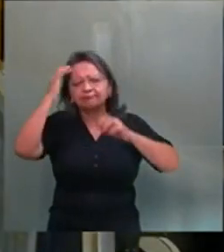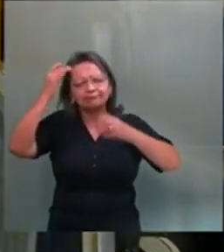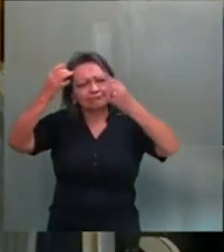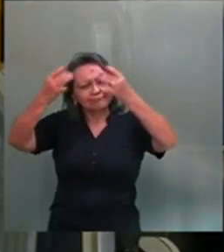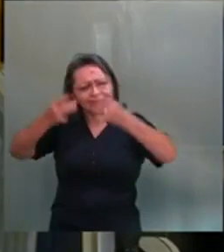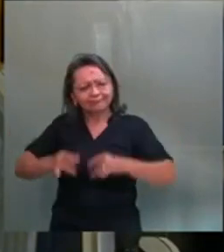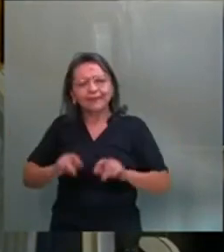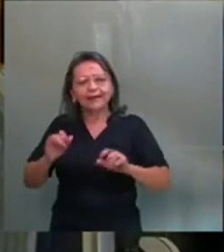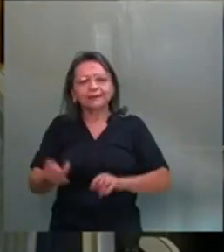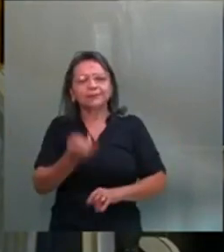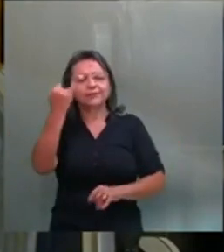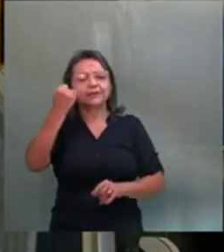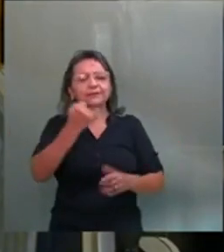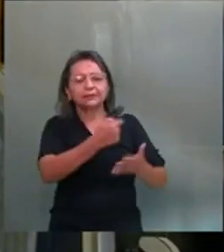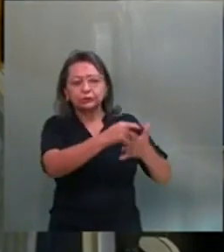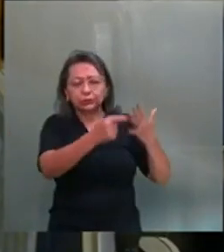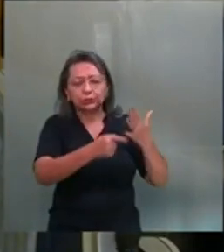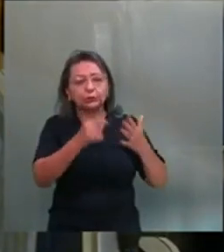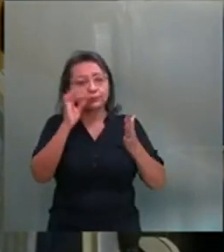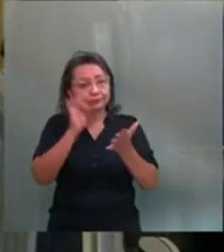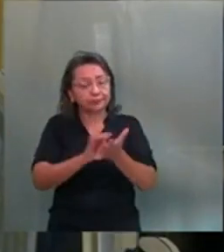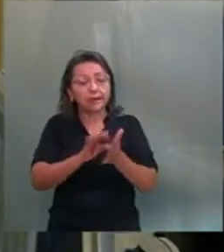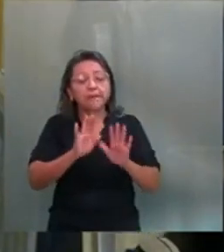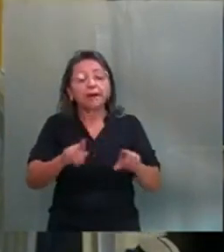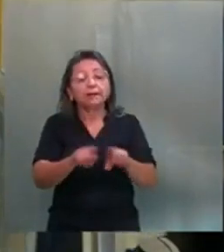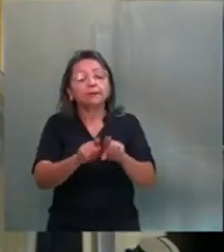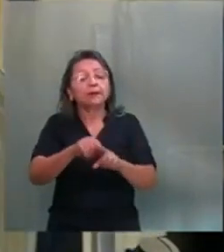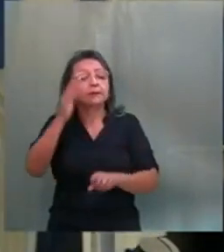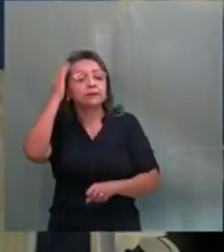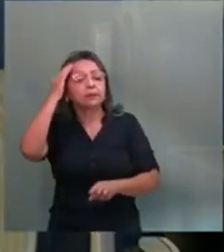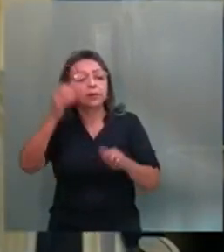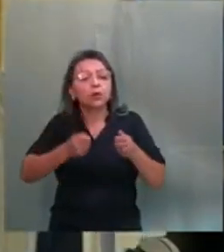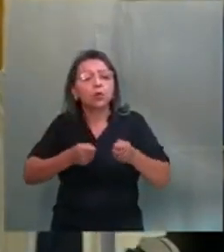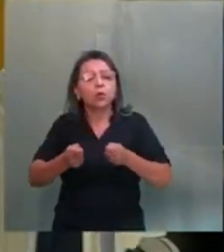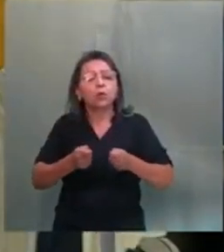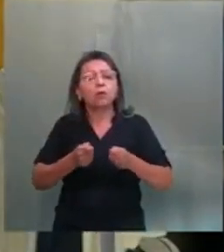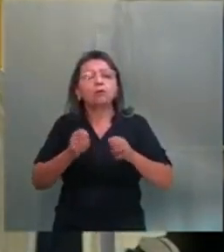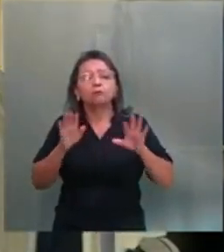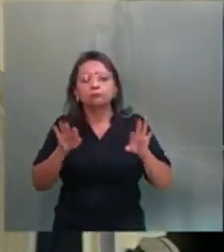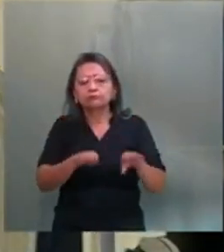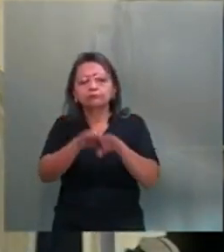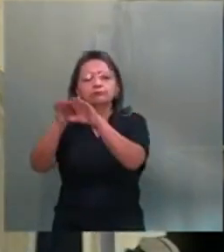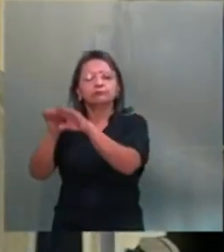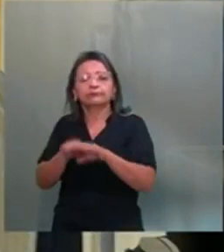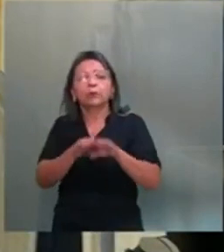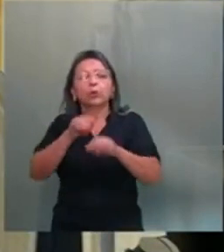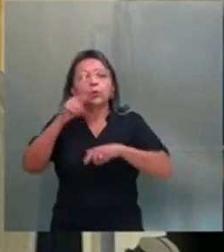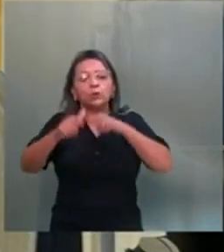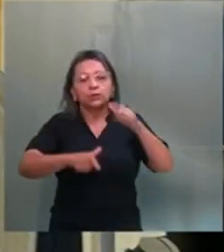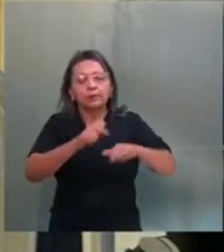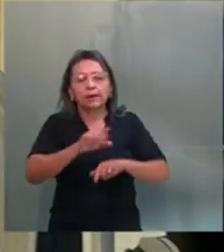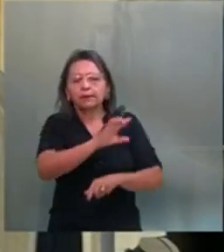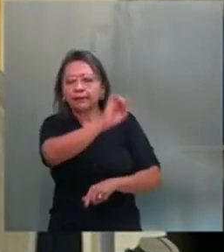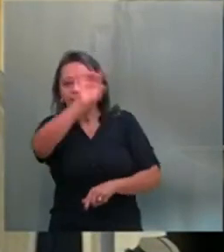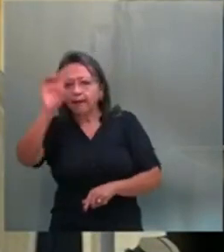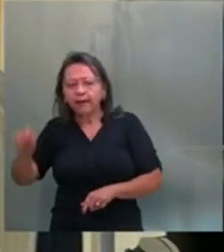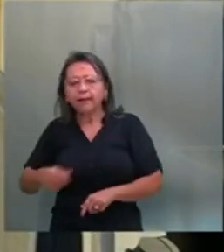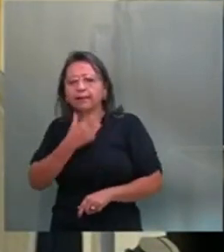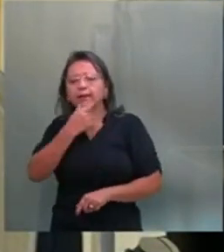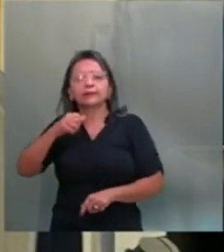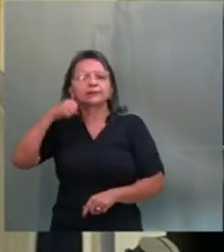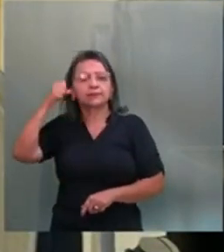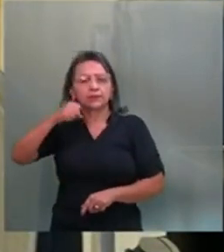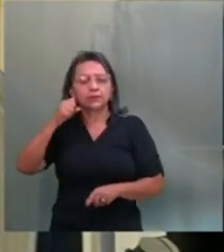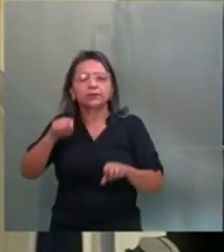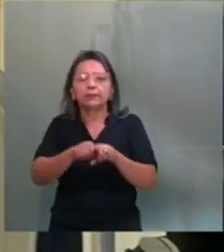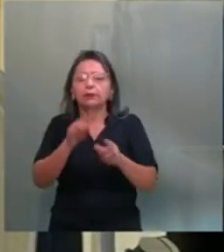a importância relativa dos fatos, mas também sabendo equilibrar equanimemente o trabalho de cada senador, ao mesmo